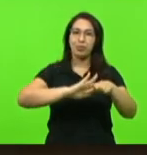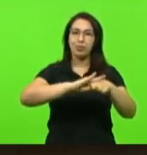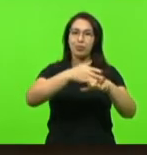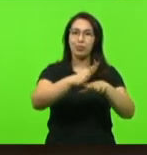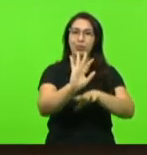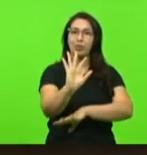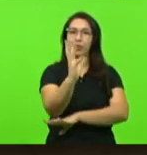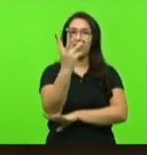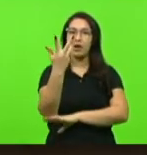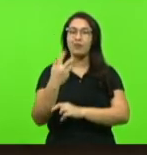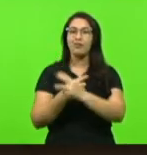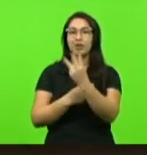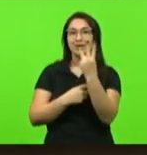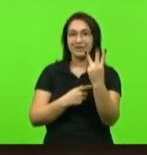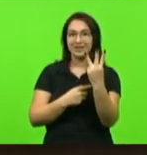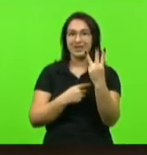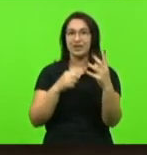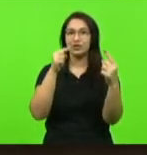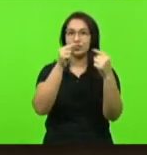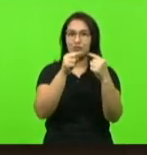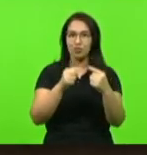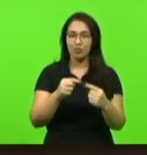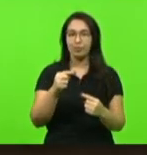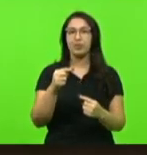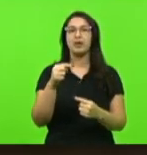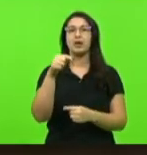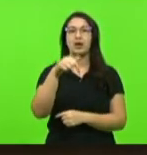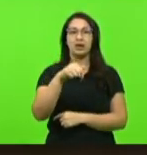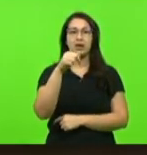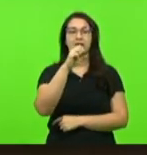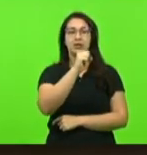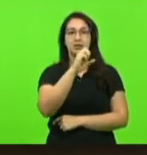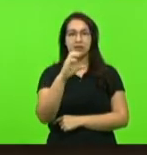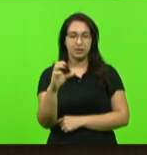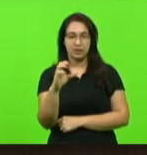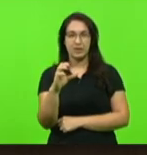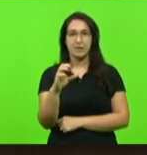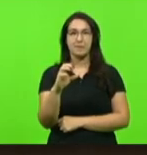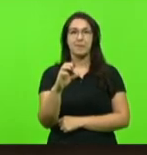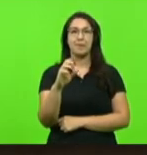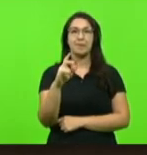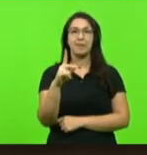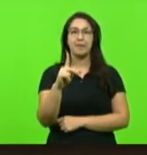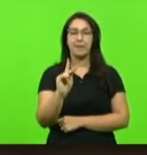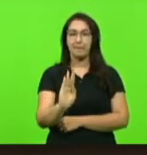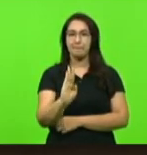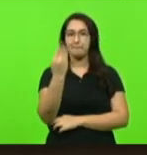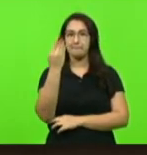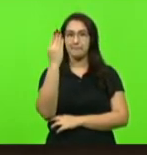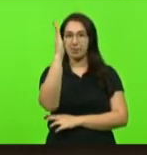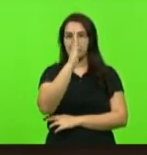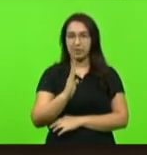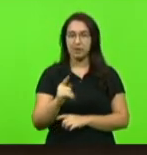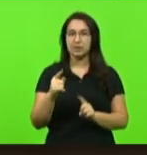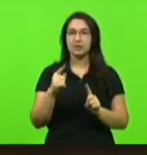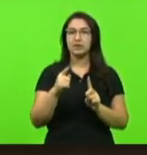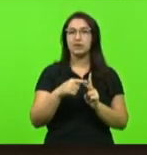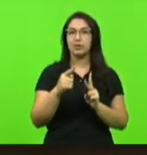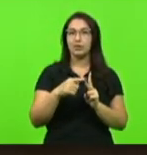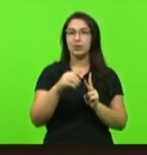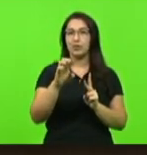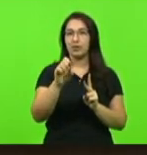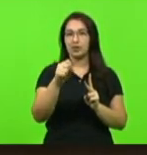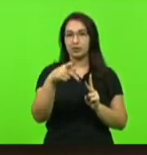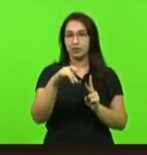árvores símbolo, pau-brasil, espinheira santa e imbuia, em frente ao Palácio